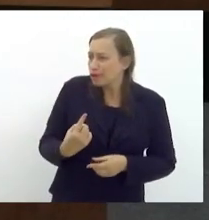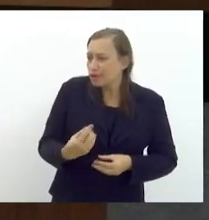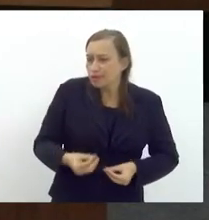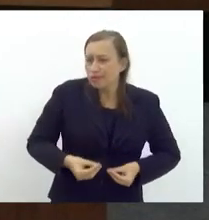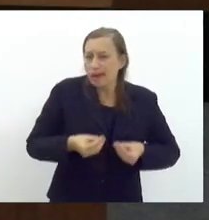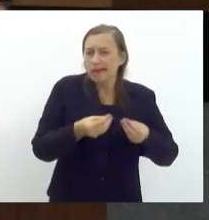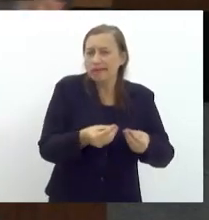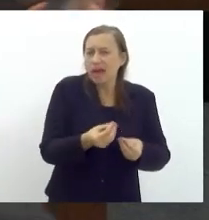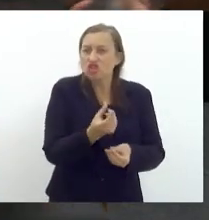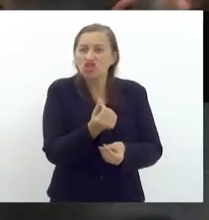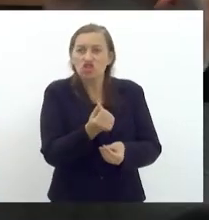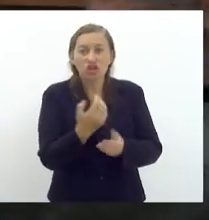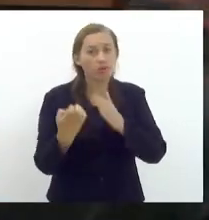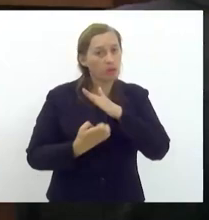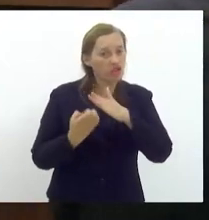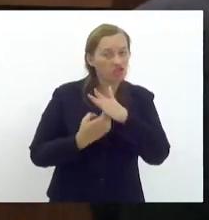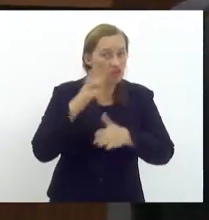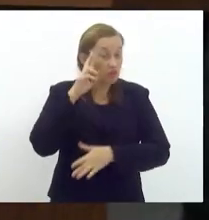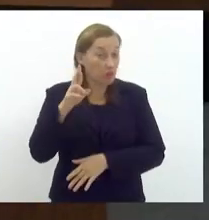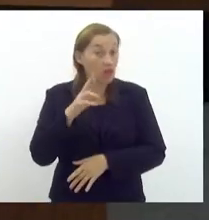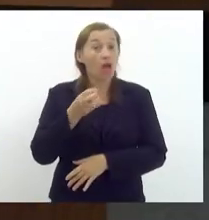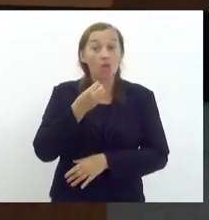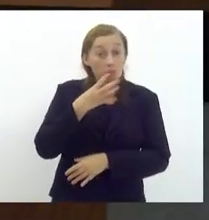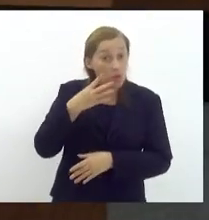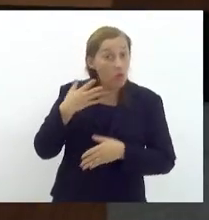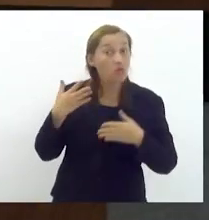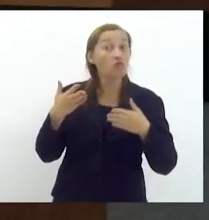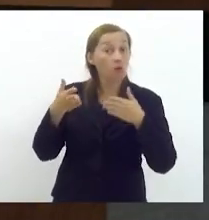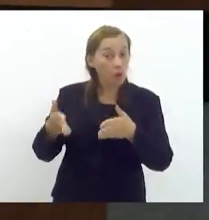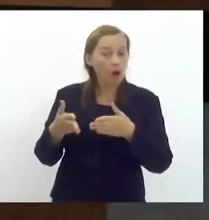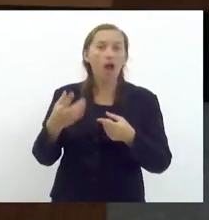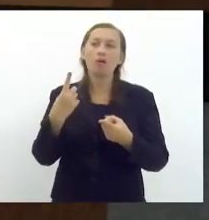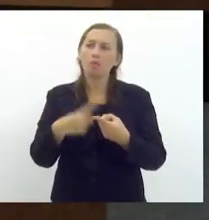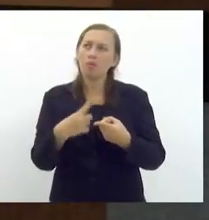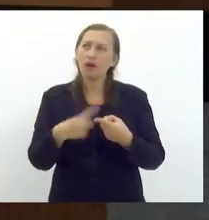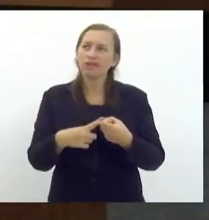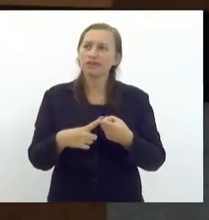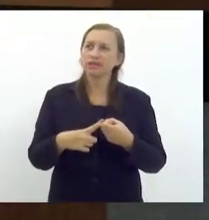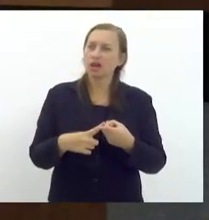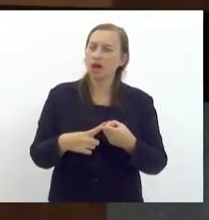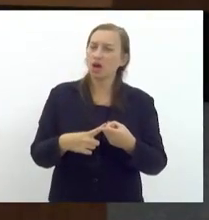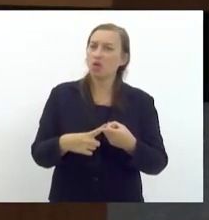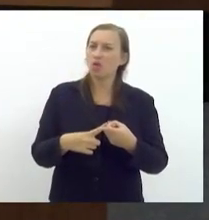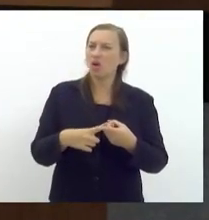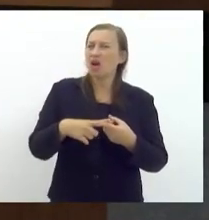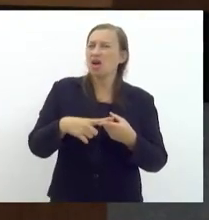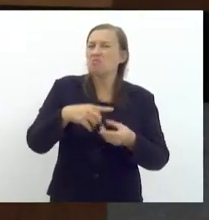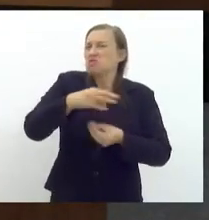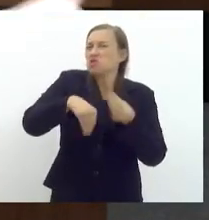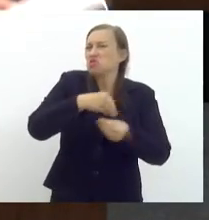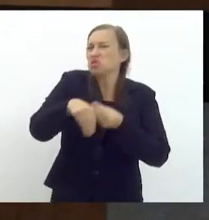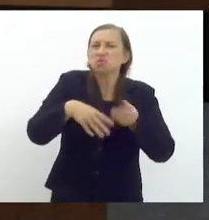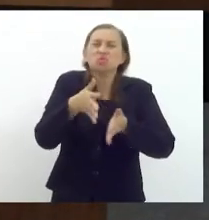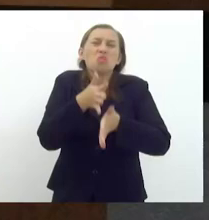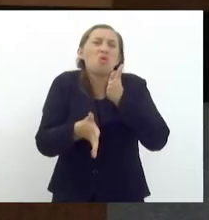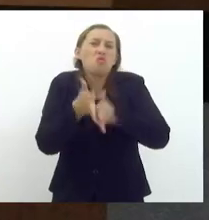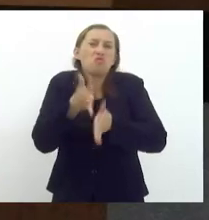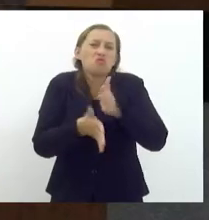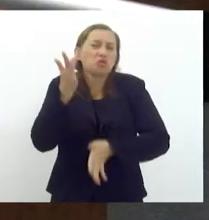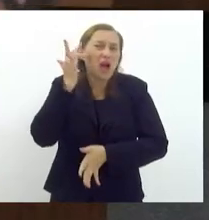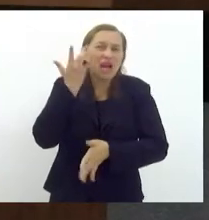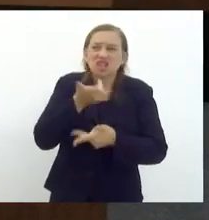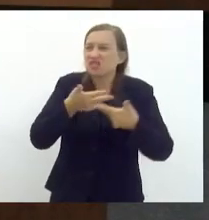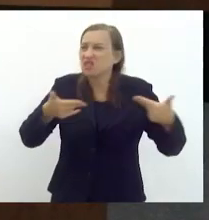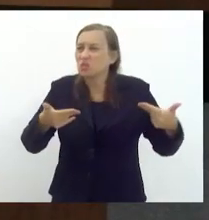Empresário é bom a gente destacar isso porque senão passa o tempo mistura o joio com trigo e acho que a gente está fazendo aqui